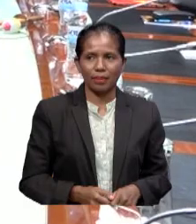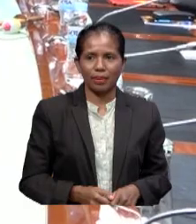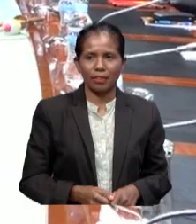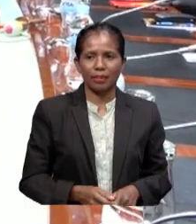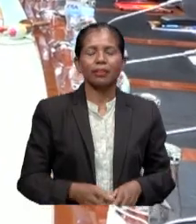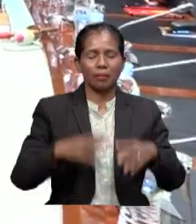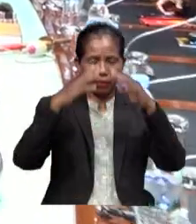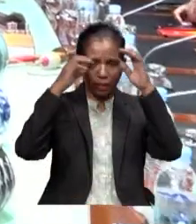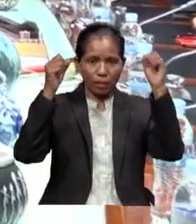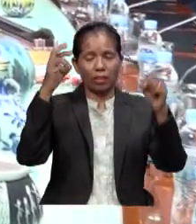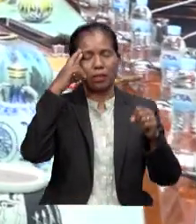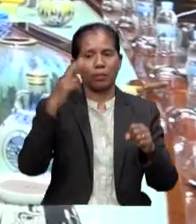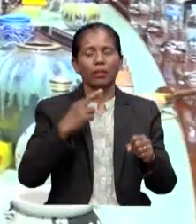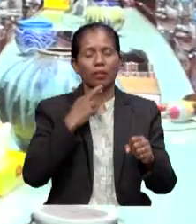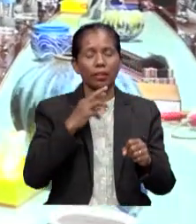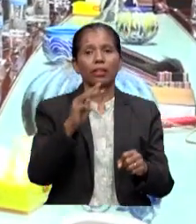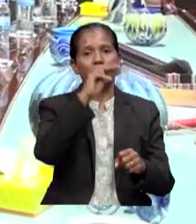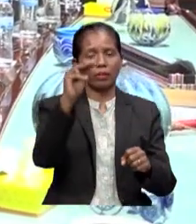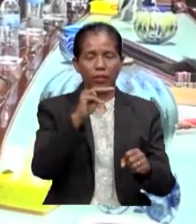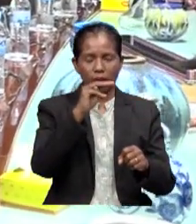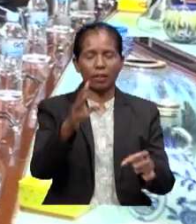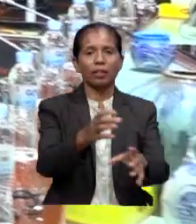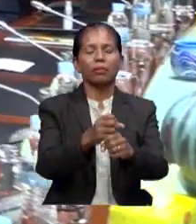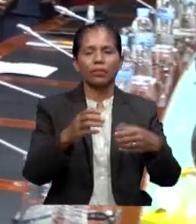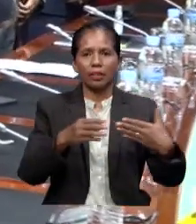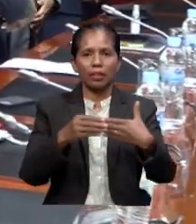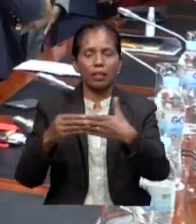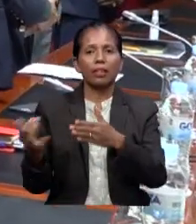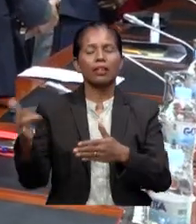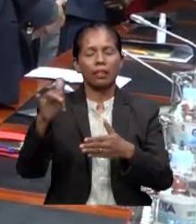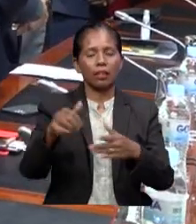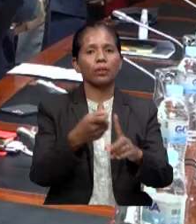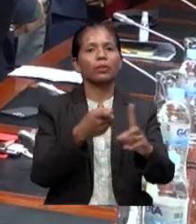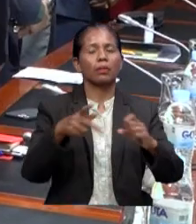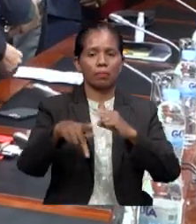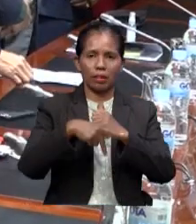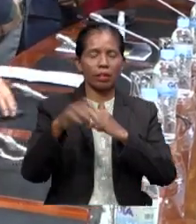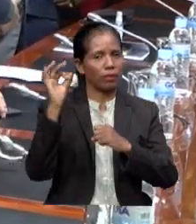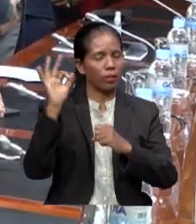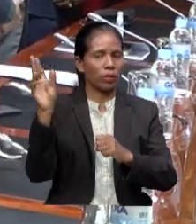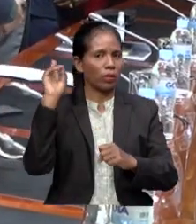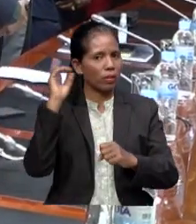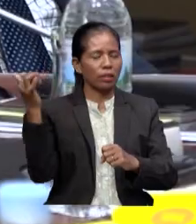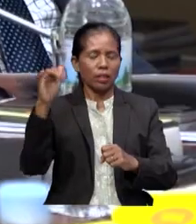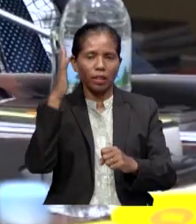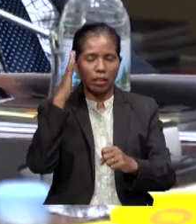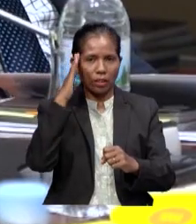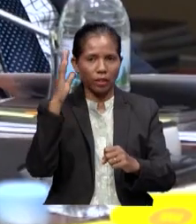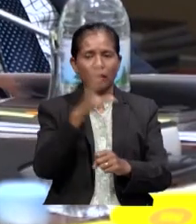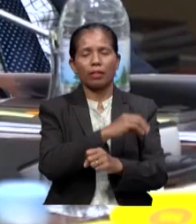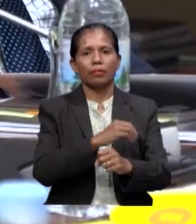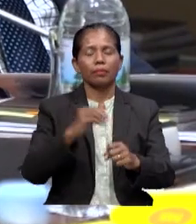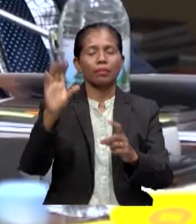Presidente da República, José Ramos Horta, e a segunda né, simul liderança sira José Partido Fretilin, hodi rona sirni Hanoin, molok sefe estado